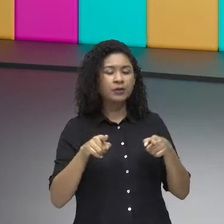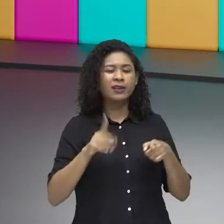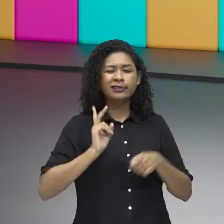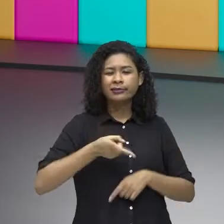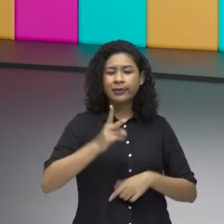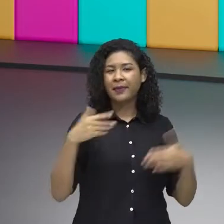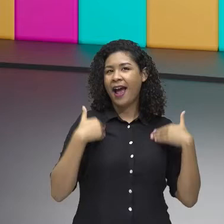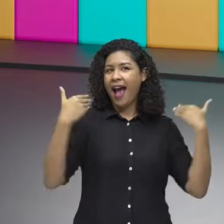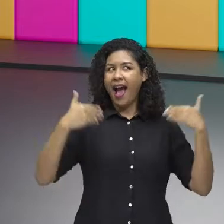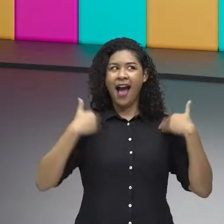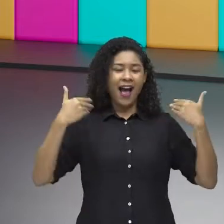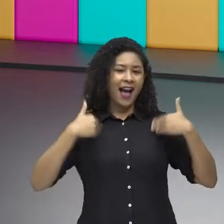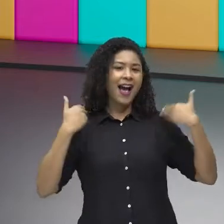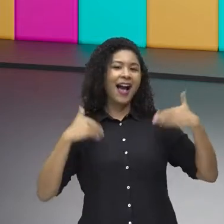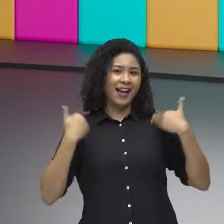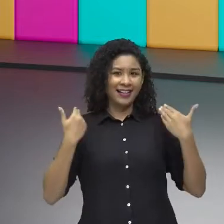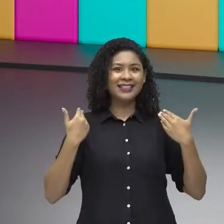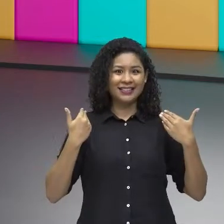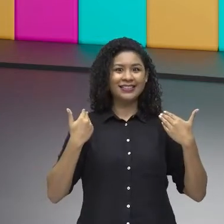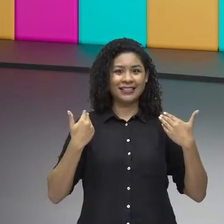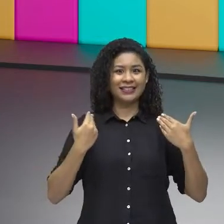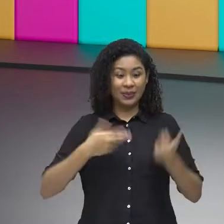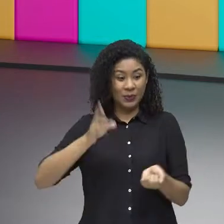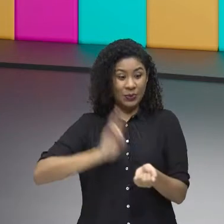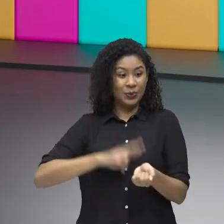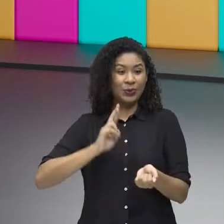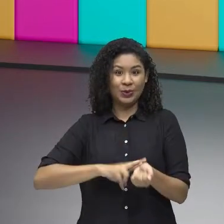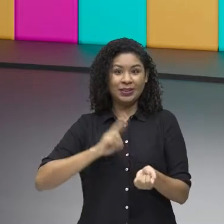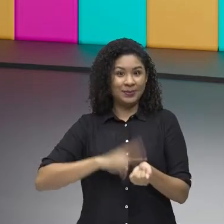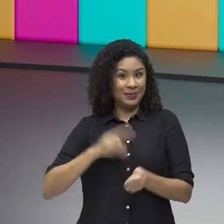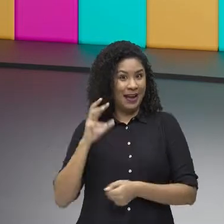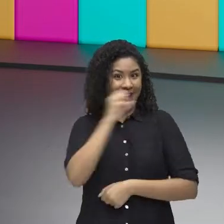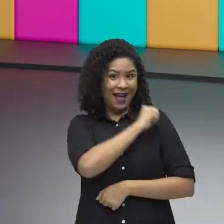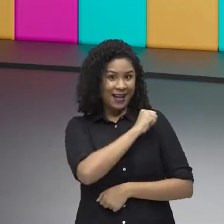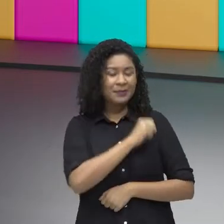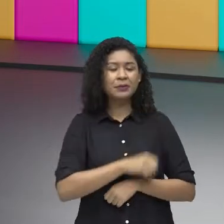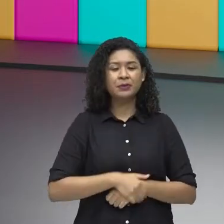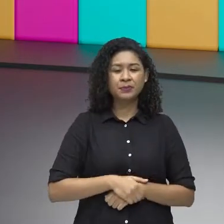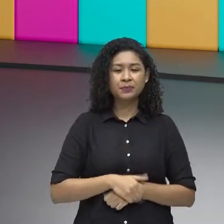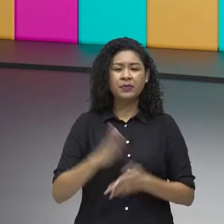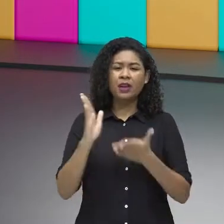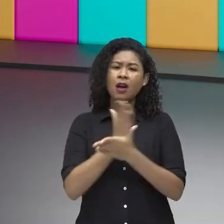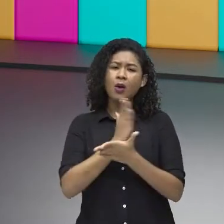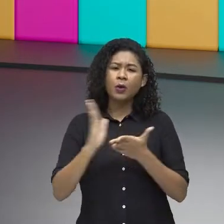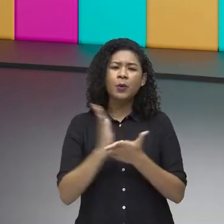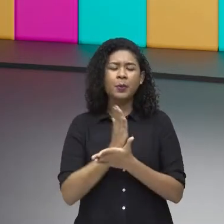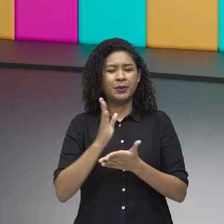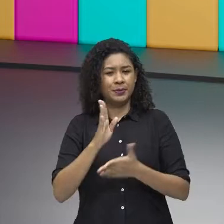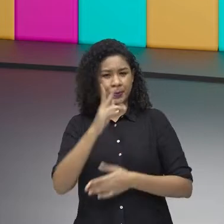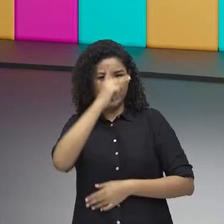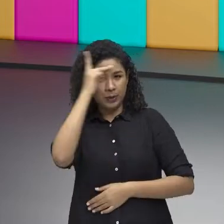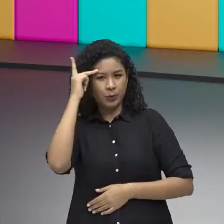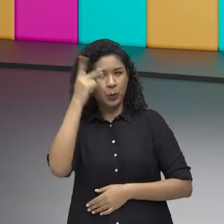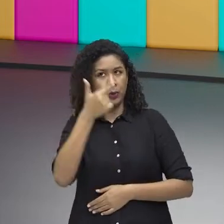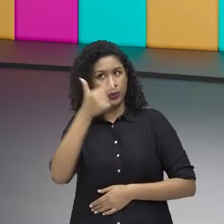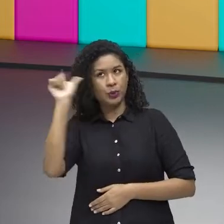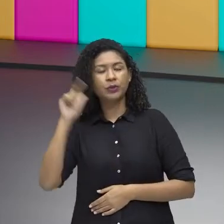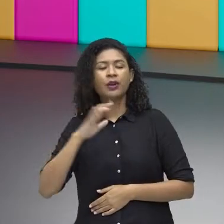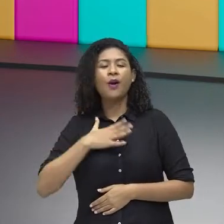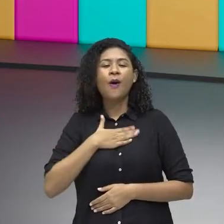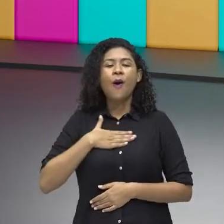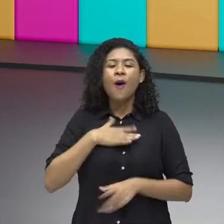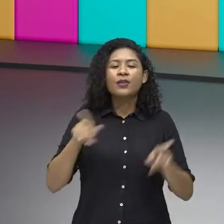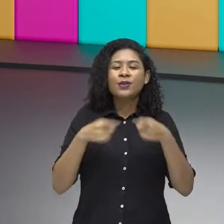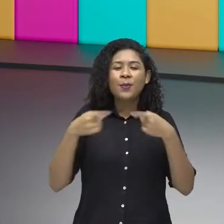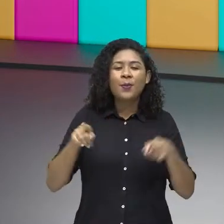está sentindo, né? Sim. As músicas, elas trazem um conteúdo. E tem gente que já ouve uma música que a gente ouve muito falar, que é a sofrência,